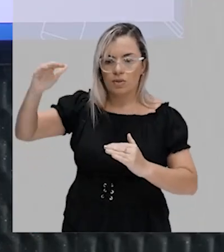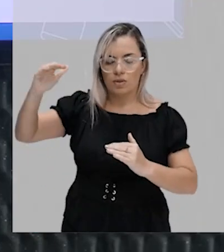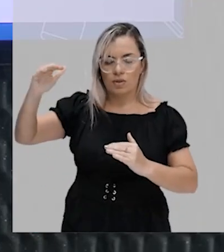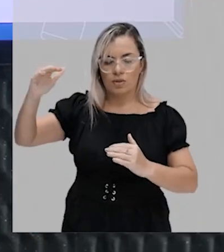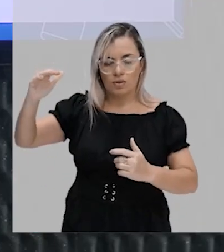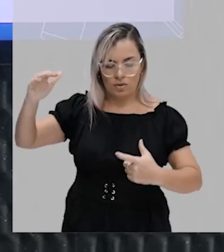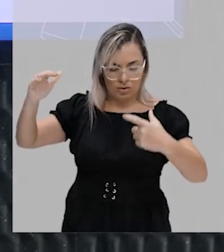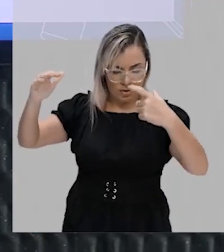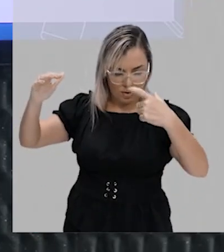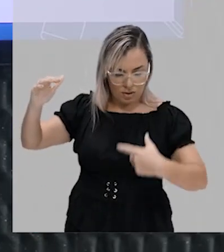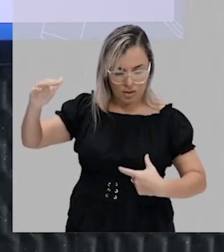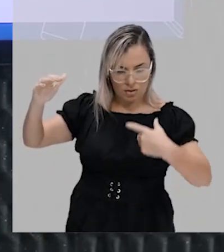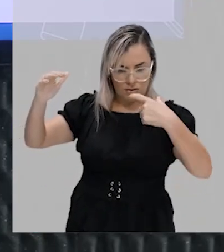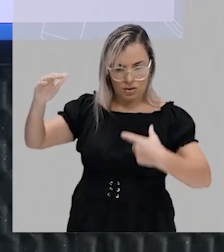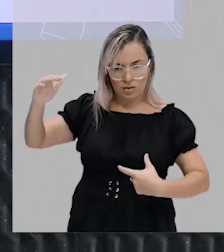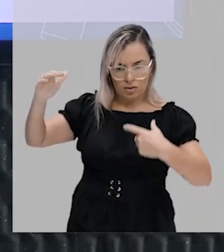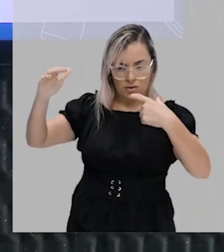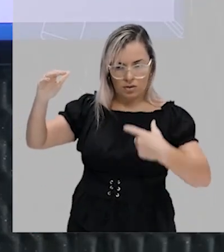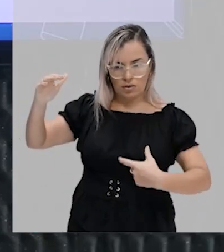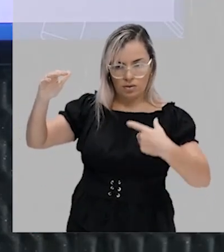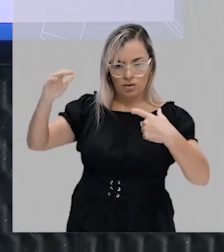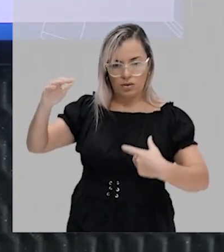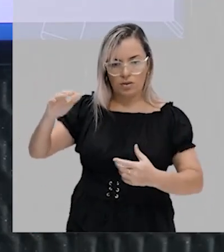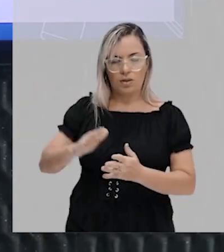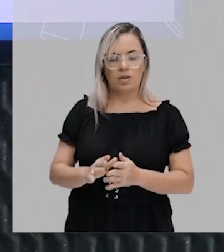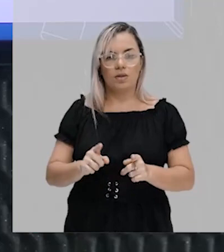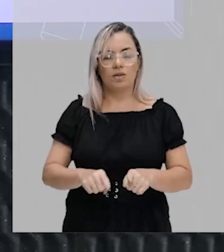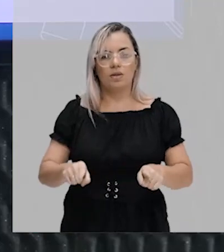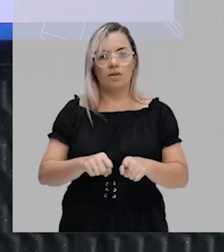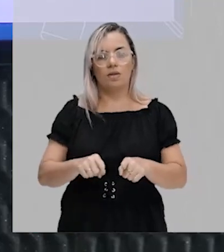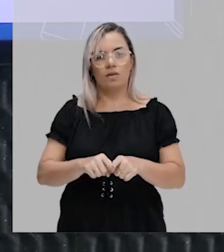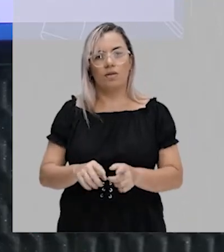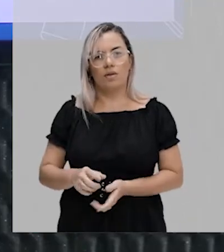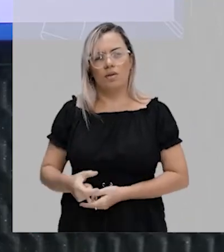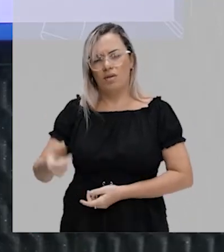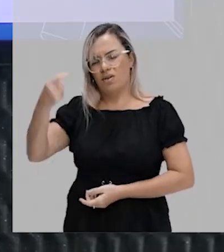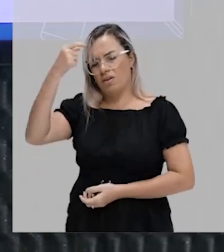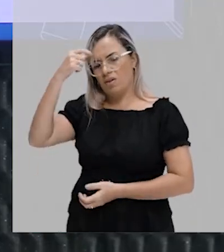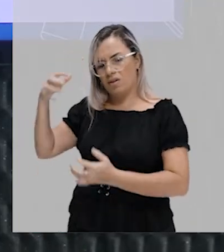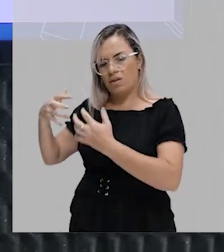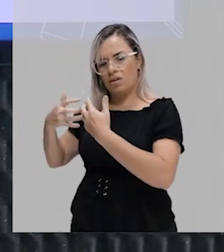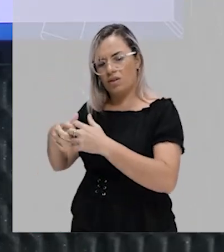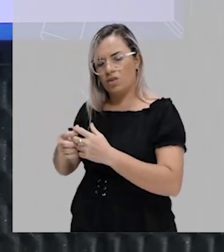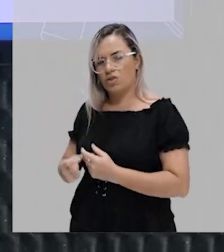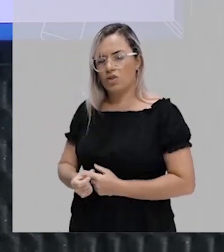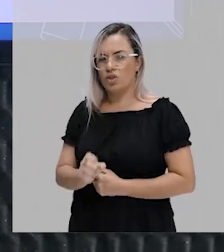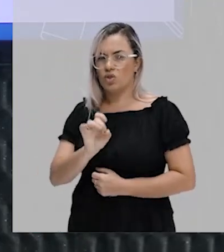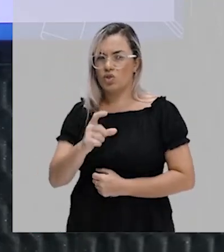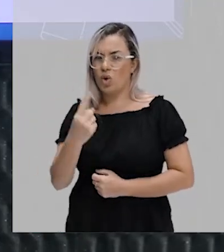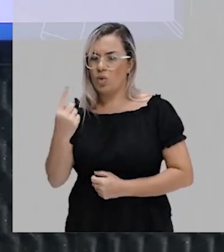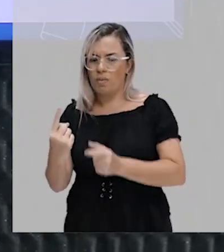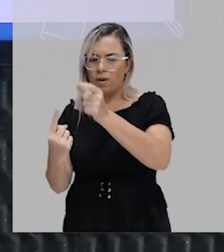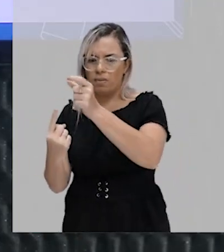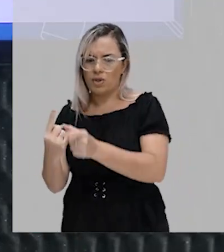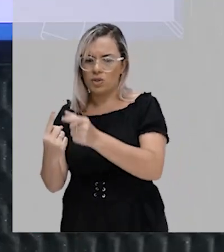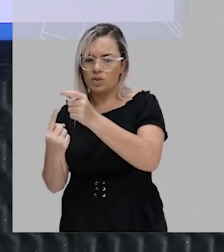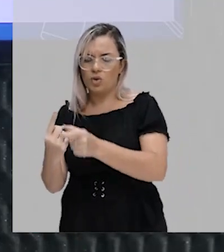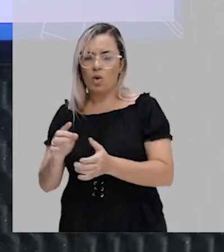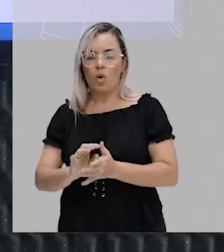deles. São maiores que as consciências individuais e também que as ações humanas. Os fatos